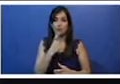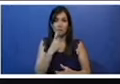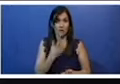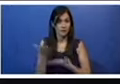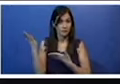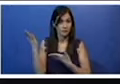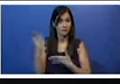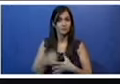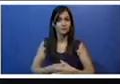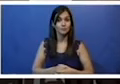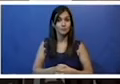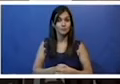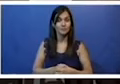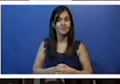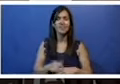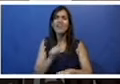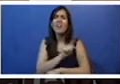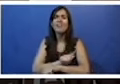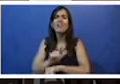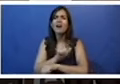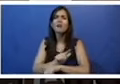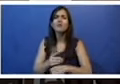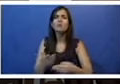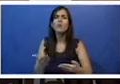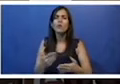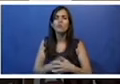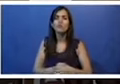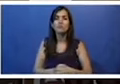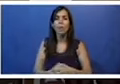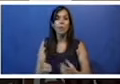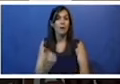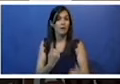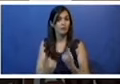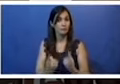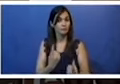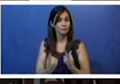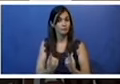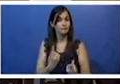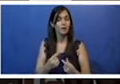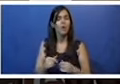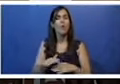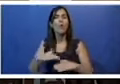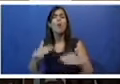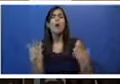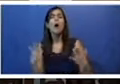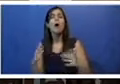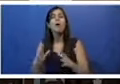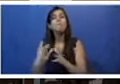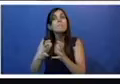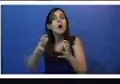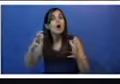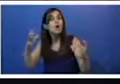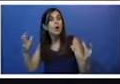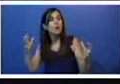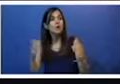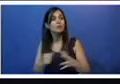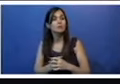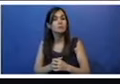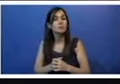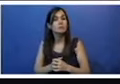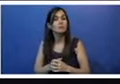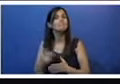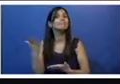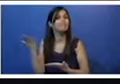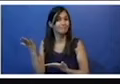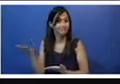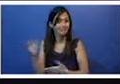essa daqui ó e a Lilás Qual é a maior pessoal a Lilás